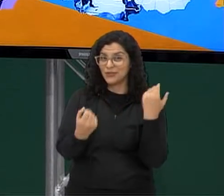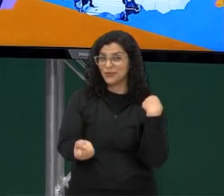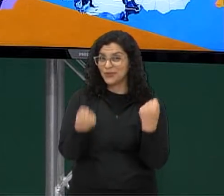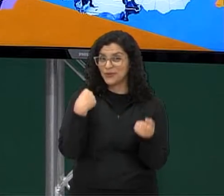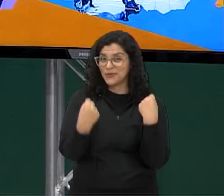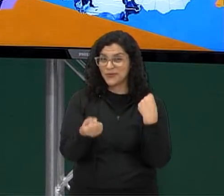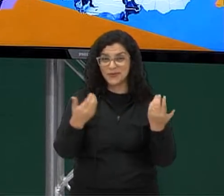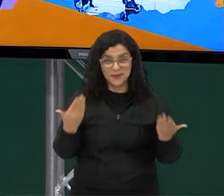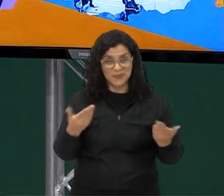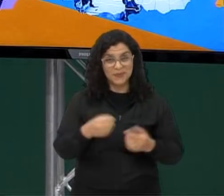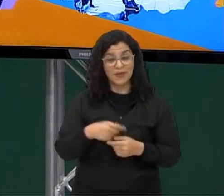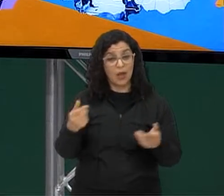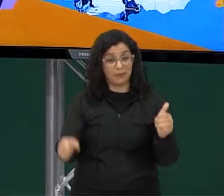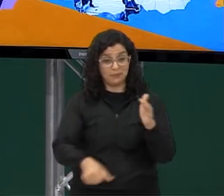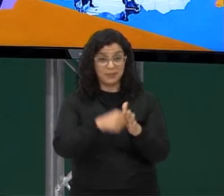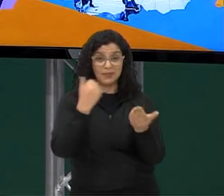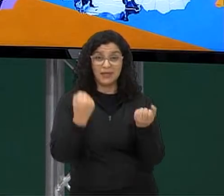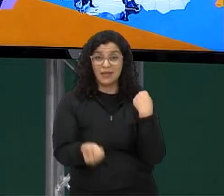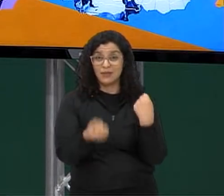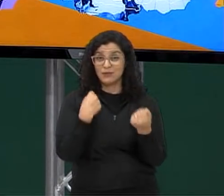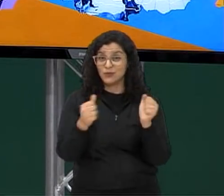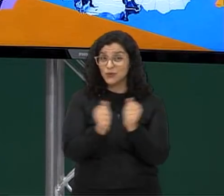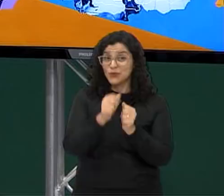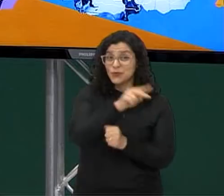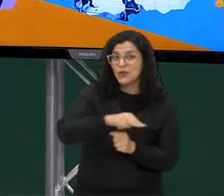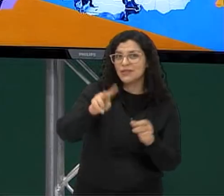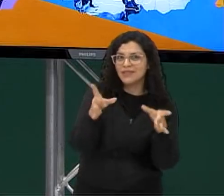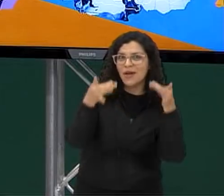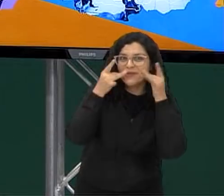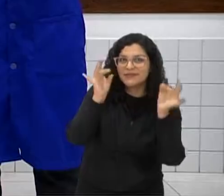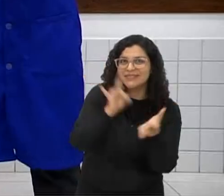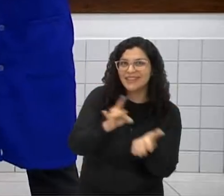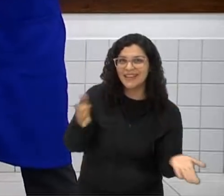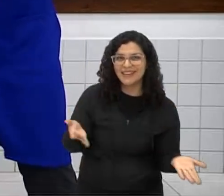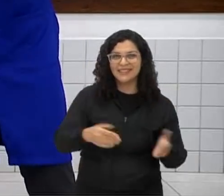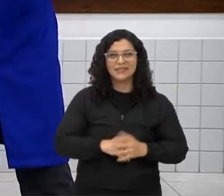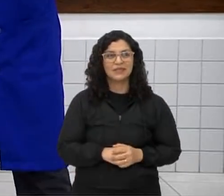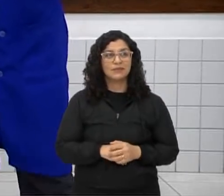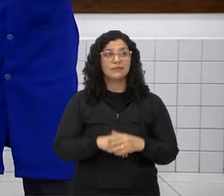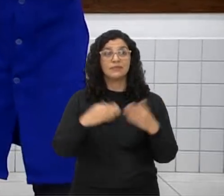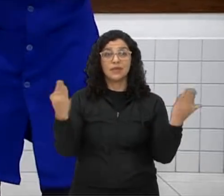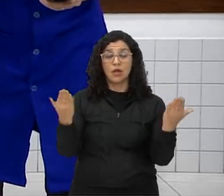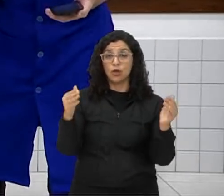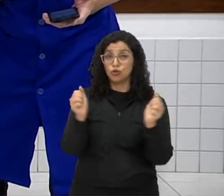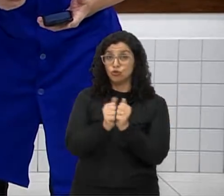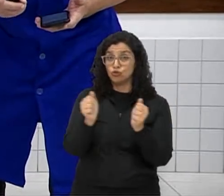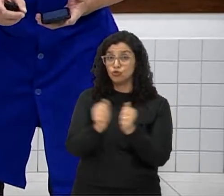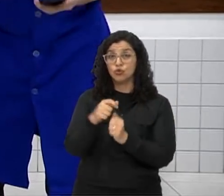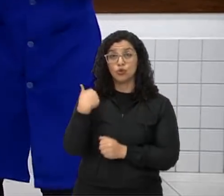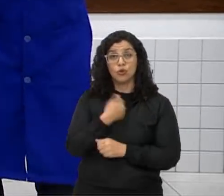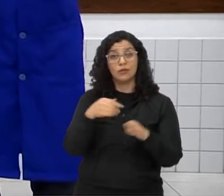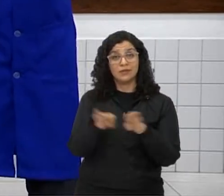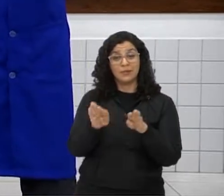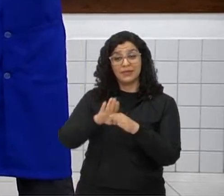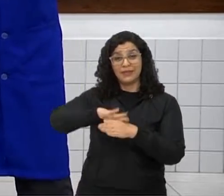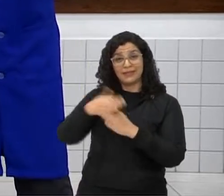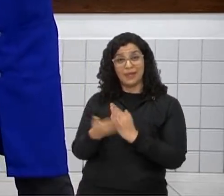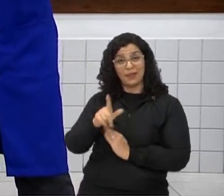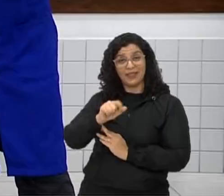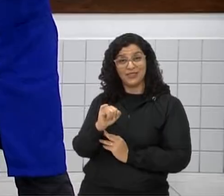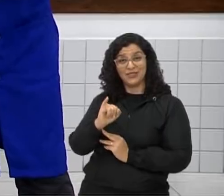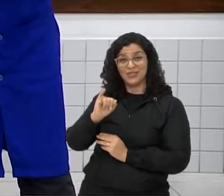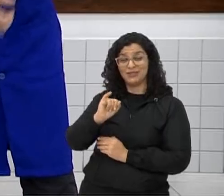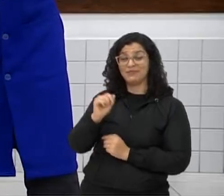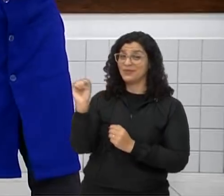aula de Educação Física. Essa é a primeira aula de Educação Física que vocês têm ao vivo, não é? E junto conosco a